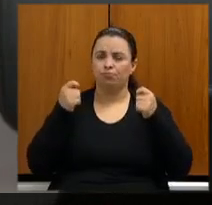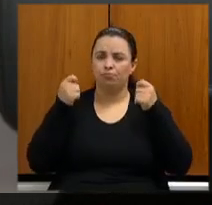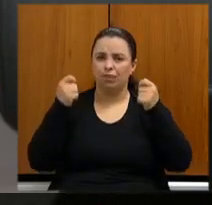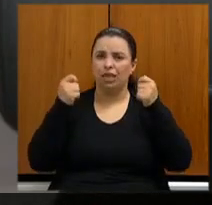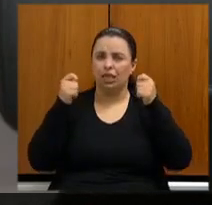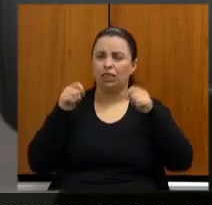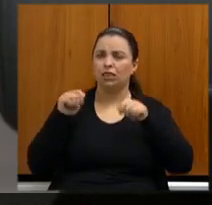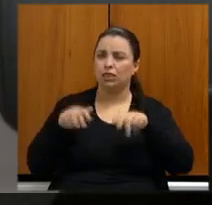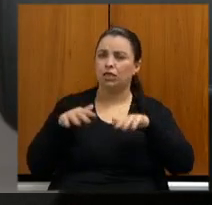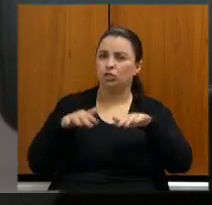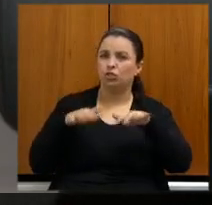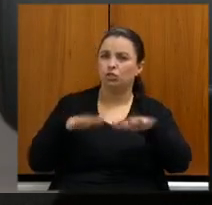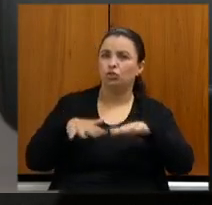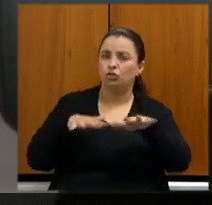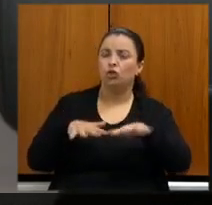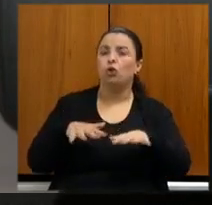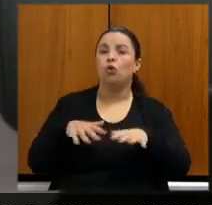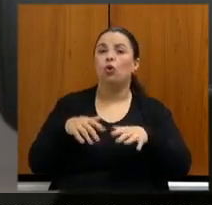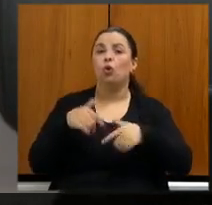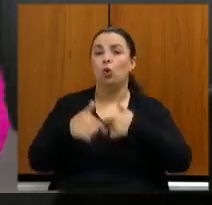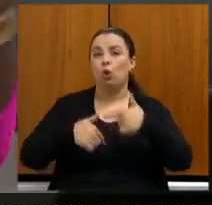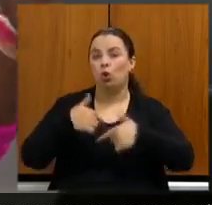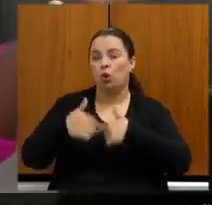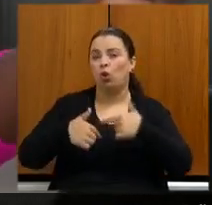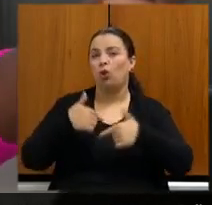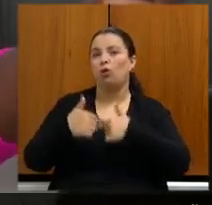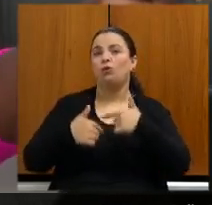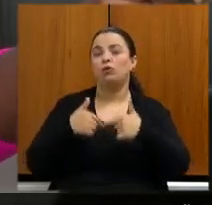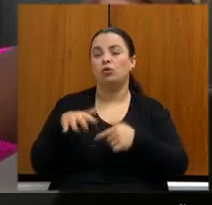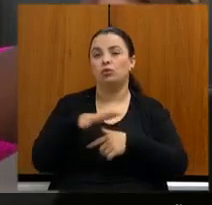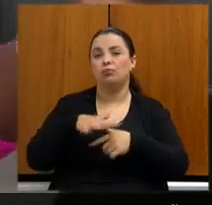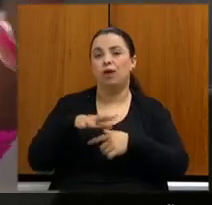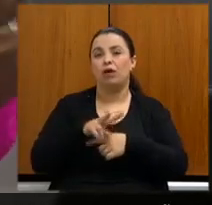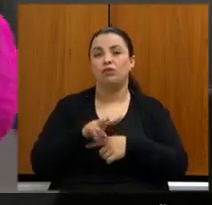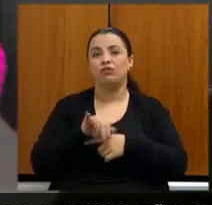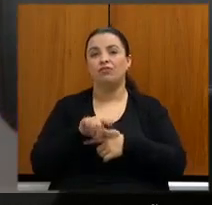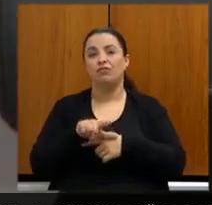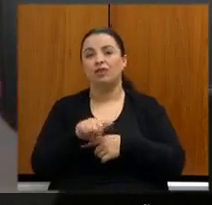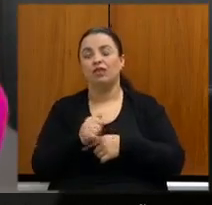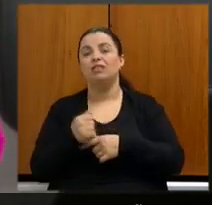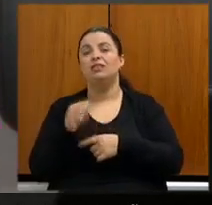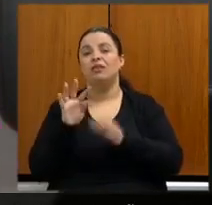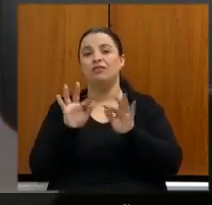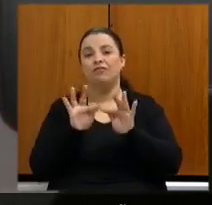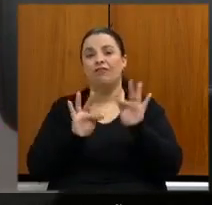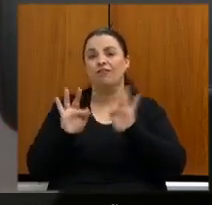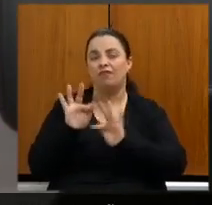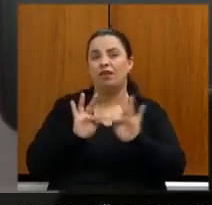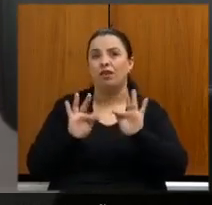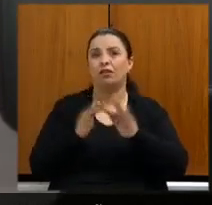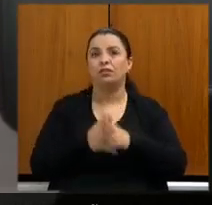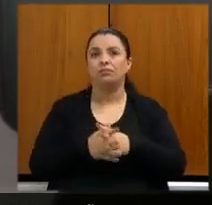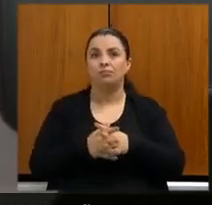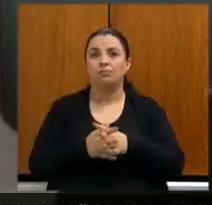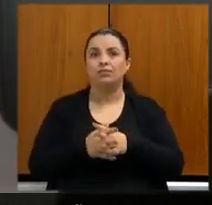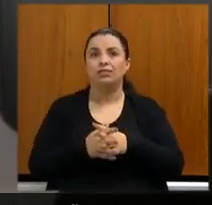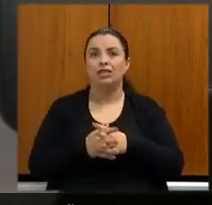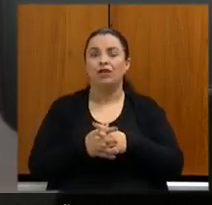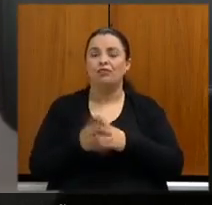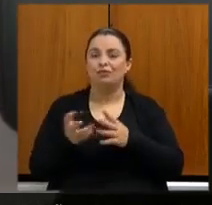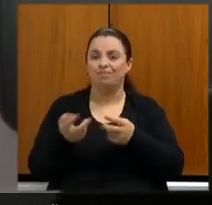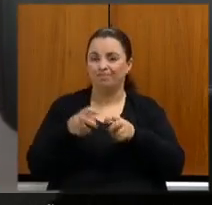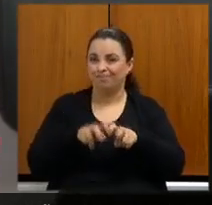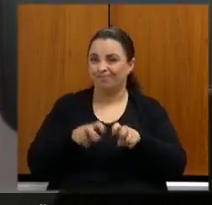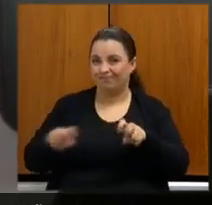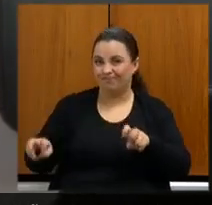nos bairros vilas e favelas eu já te chamo para compor a mesa e também já te dou a palavra eu acho